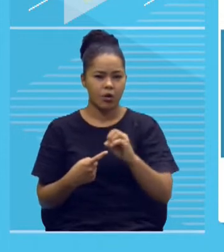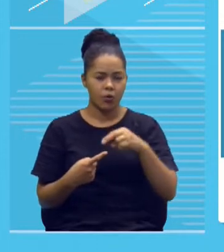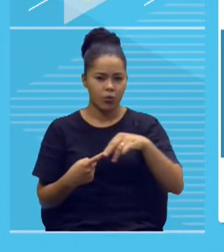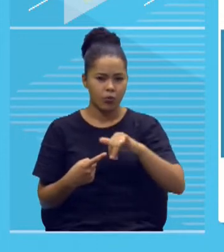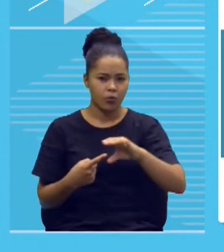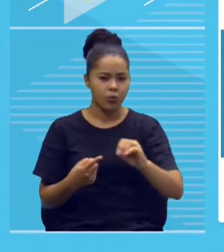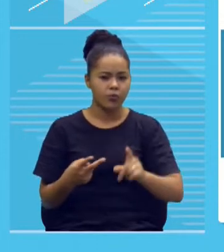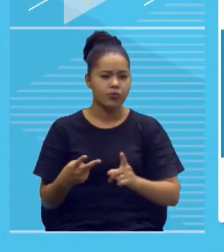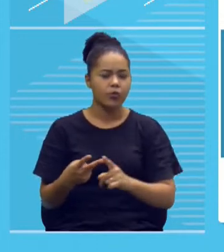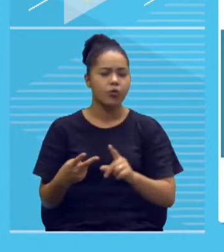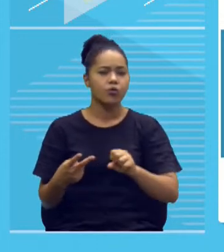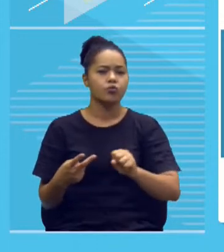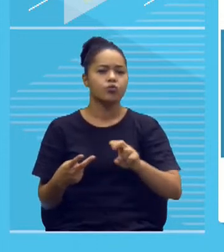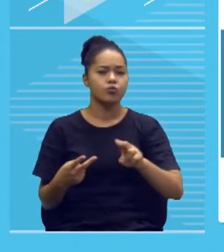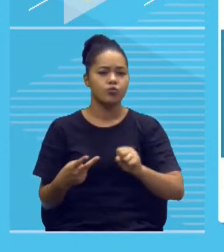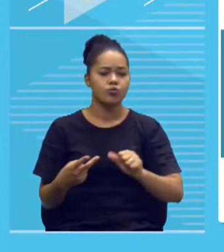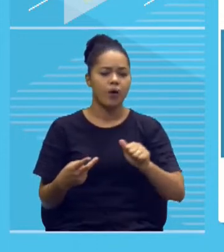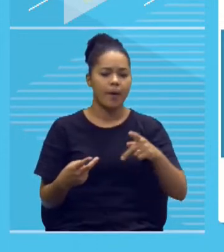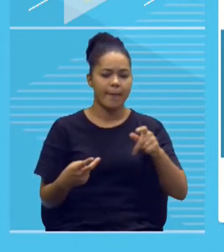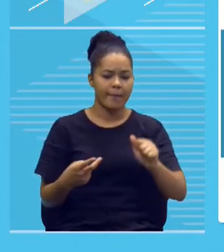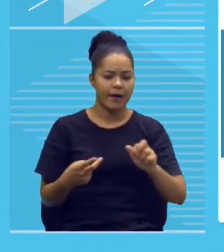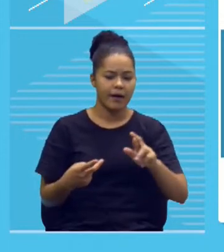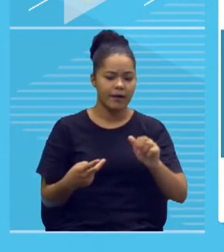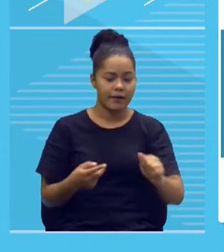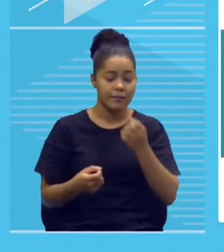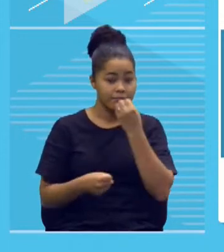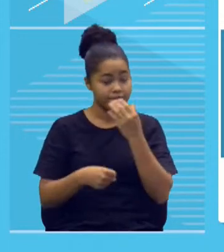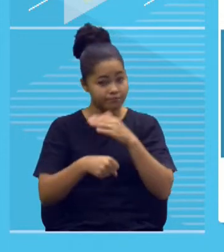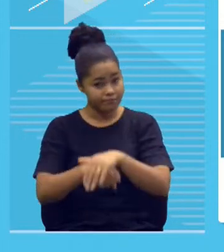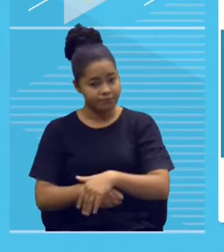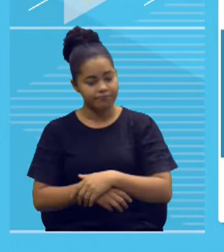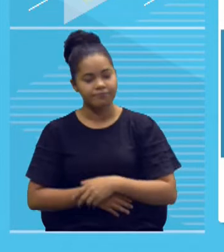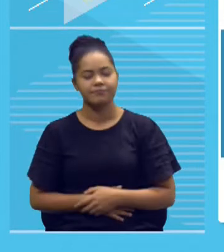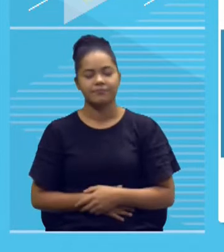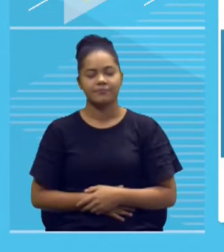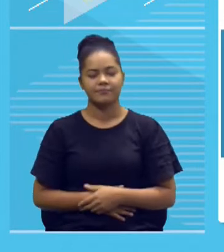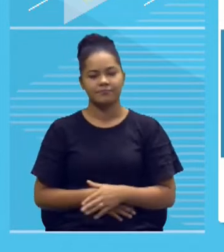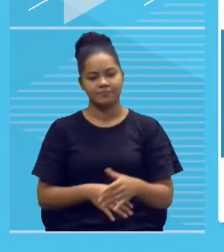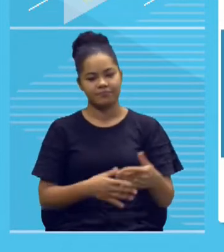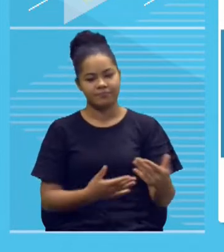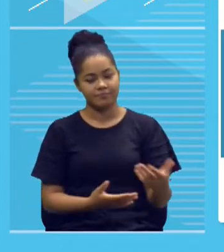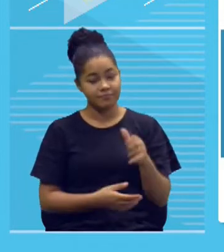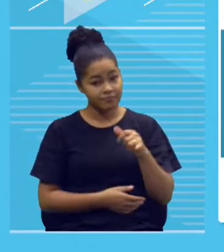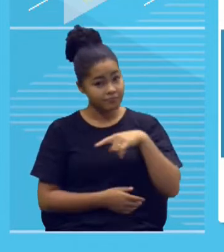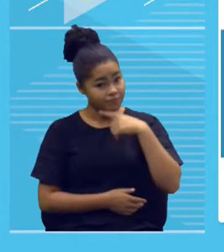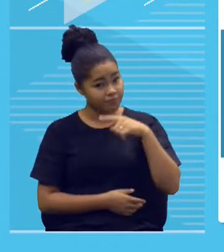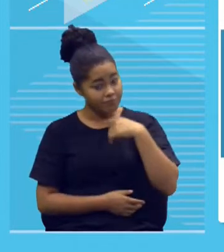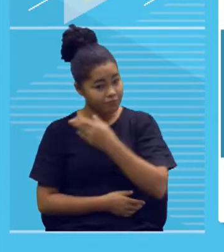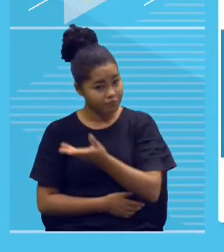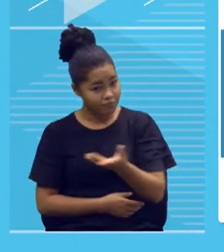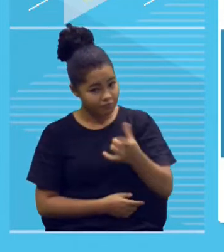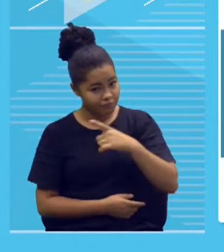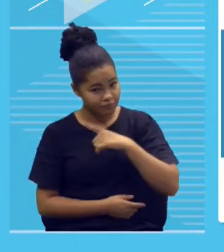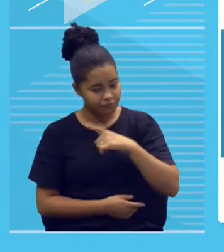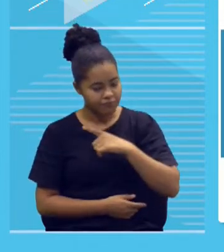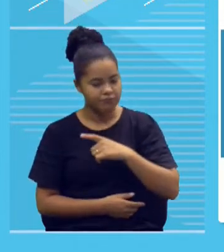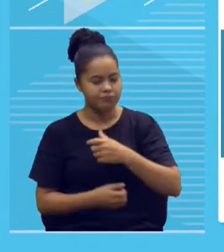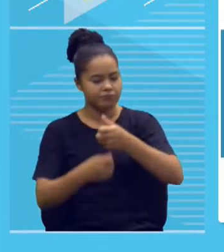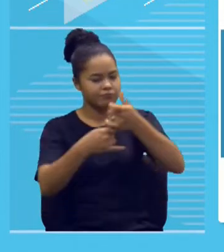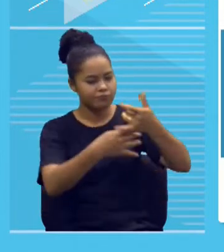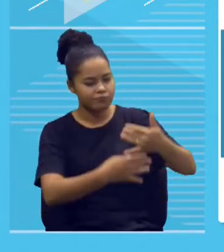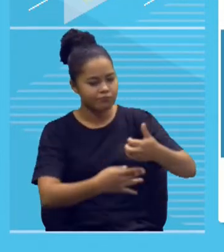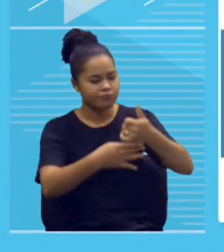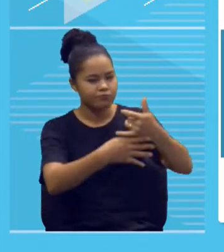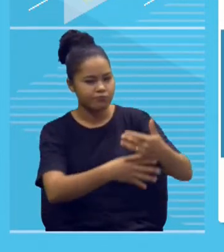trabalhar e exercitar para em cima dessas atividades as dúvidas a gente vai esclarecer no nesse bate-papo pelo chat pode ser